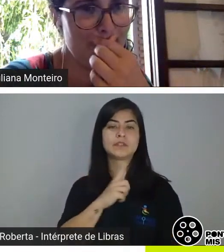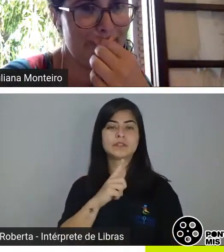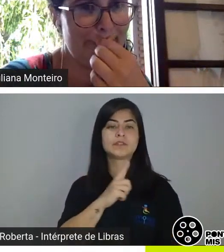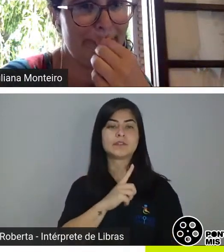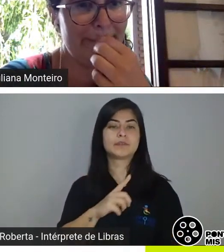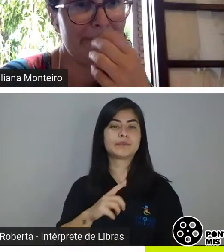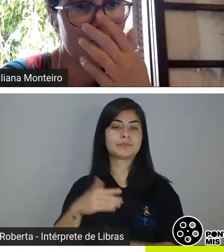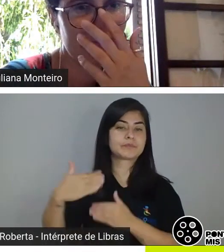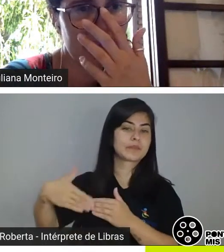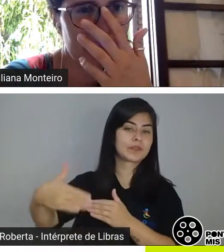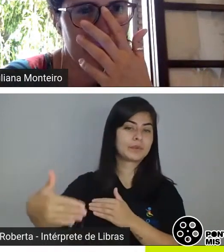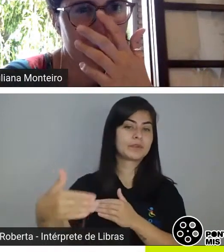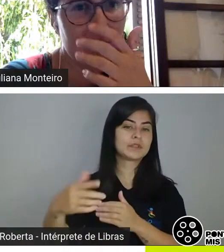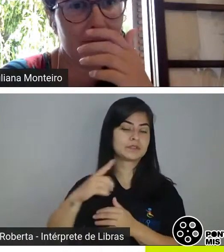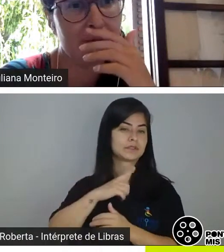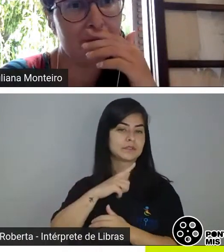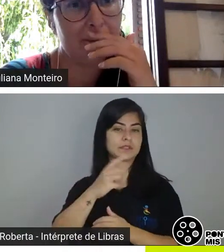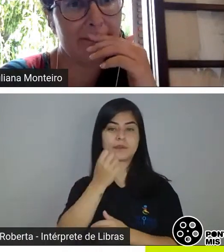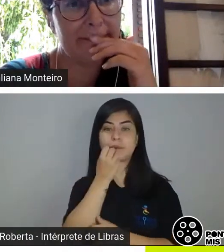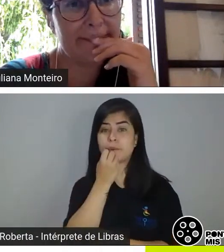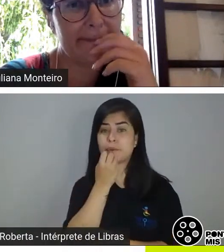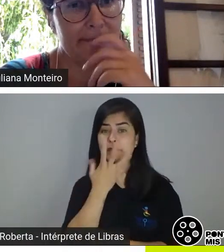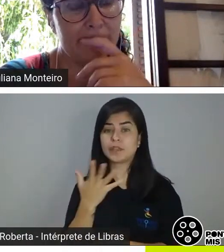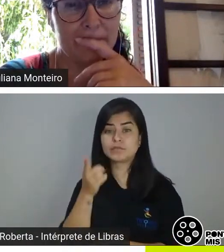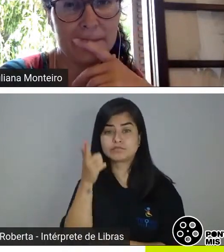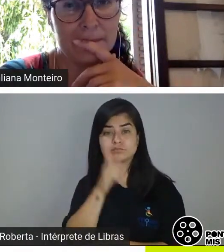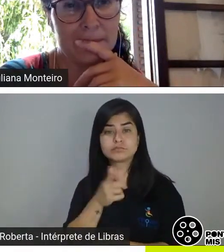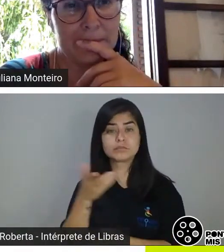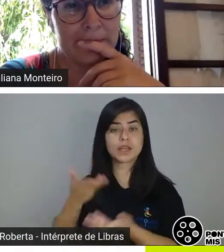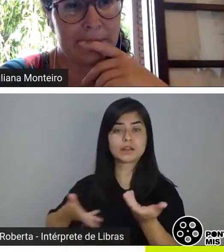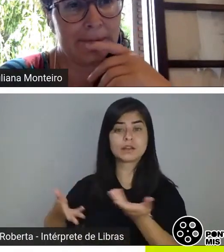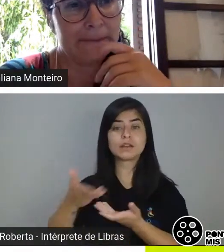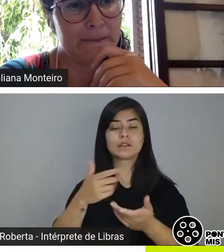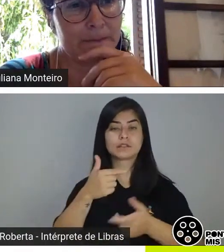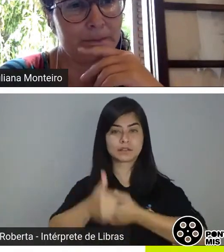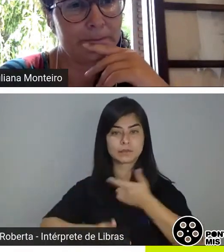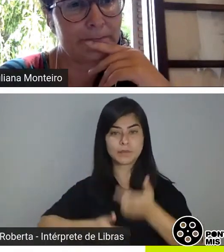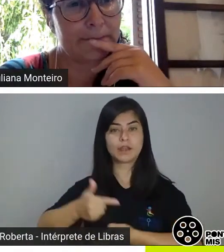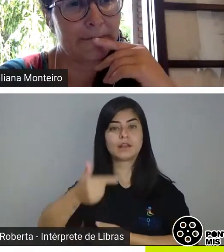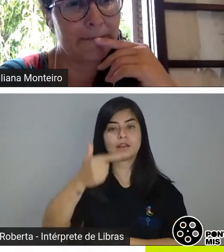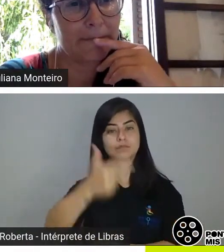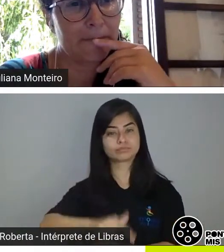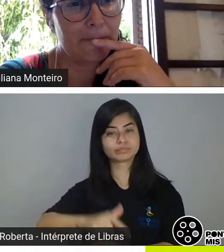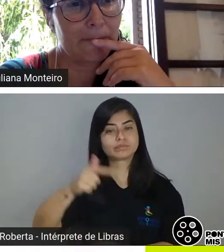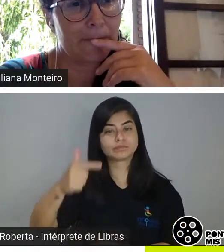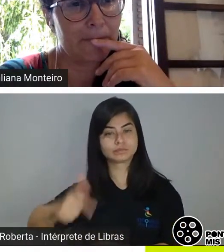recorrentes, infelizmente, me dou bem com quase todos e trabalho de novo, de novo, de novo.